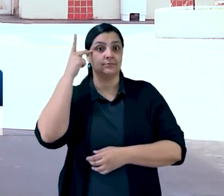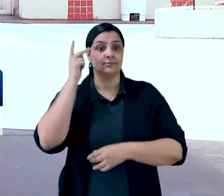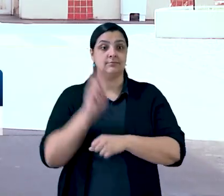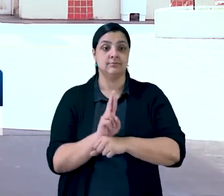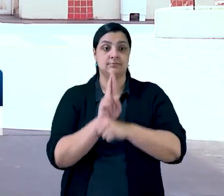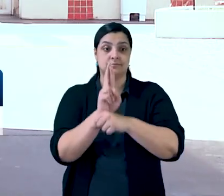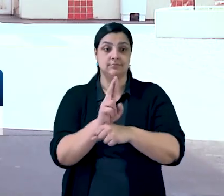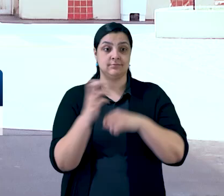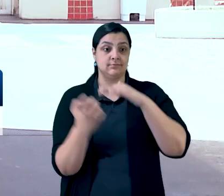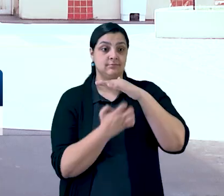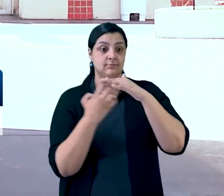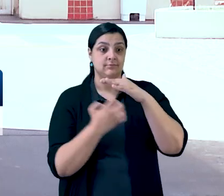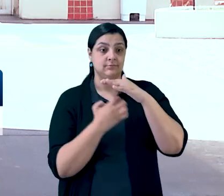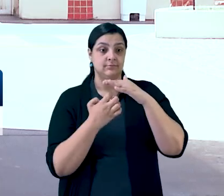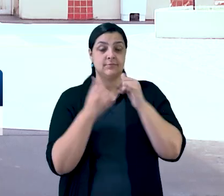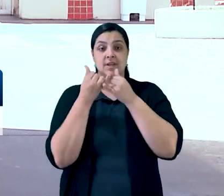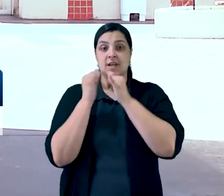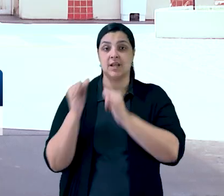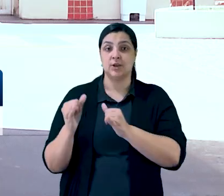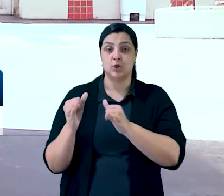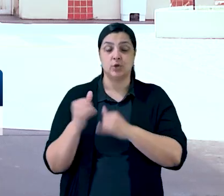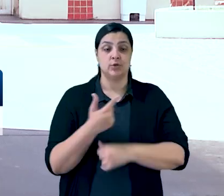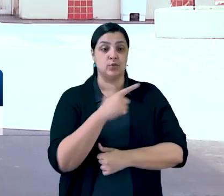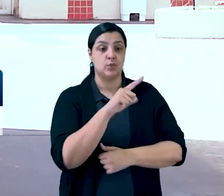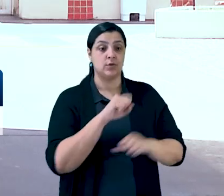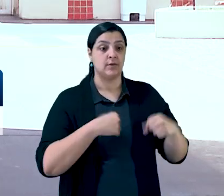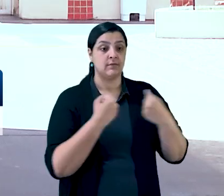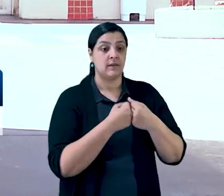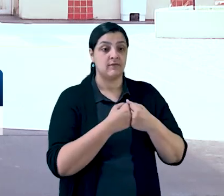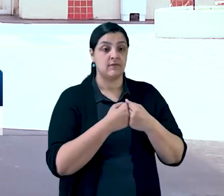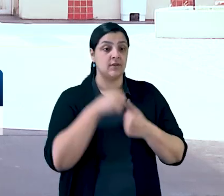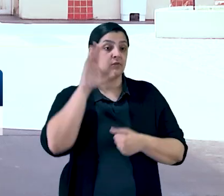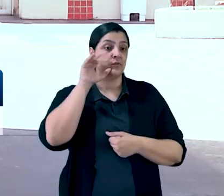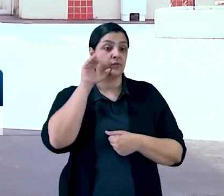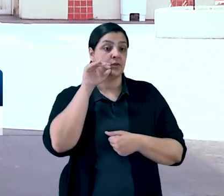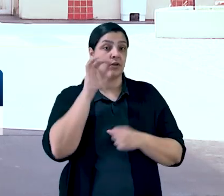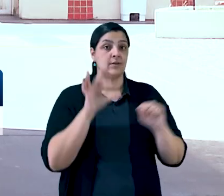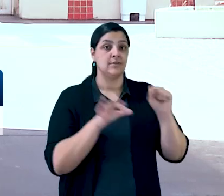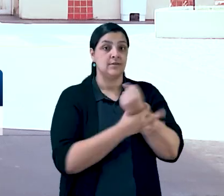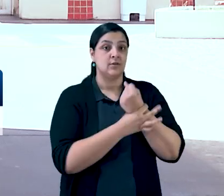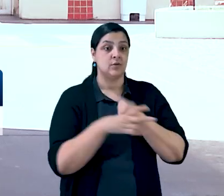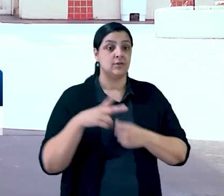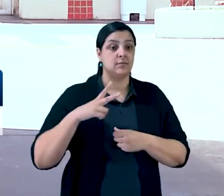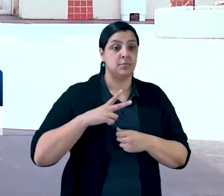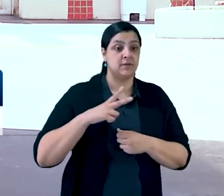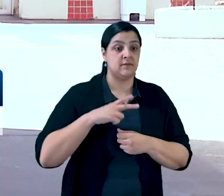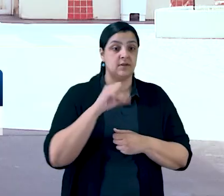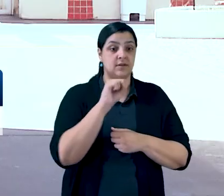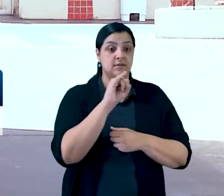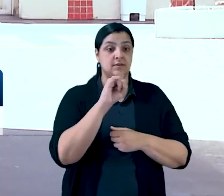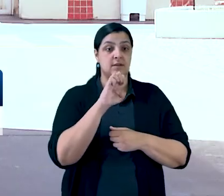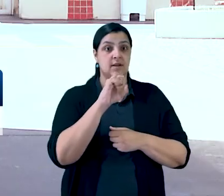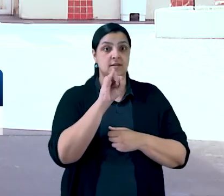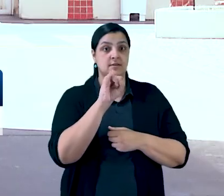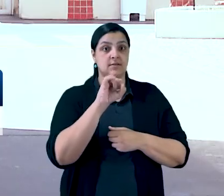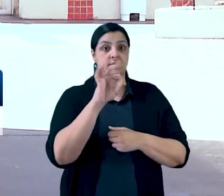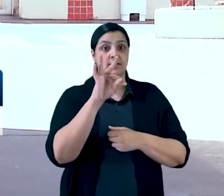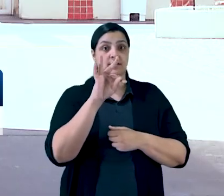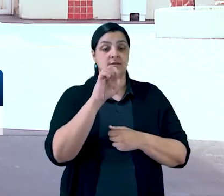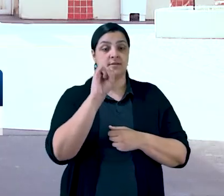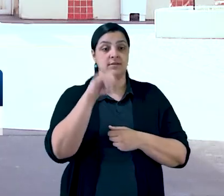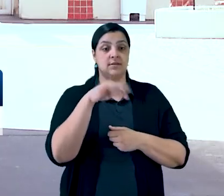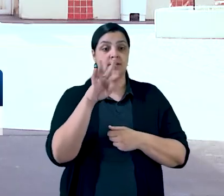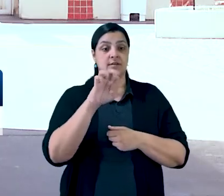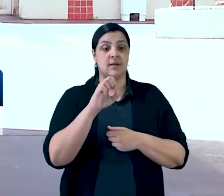um que representa as empresas de eletrônicos e outro que defende os trabalhadores em segurança privada, o SIESE e o